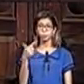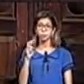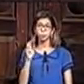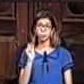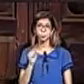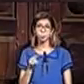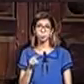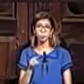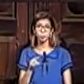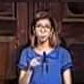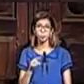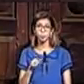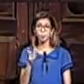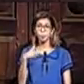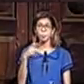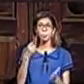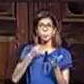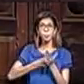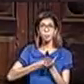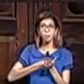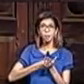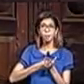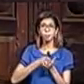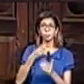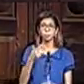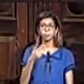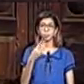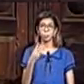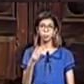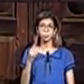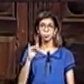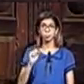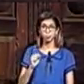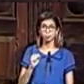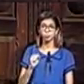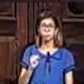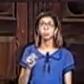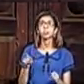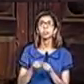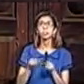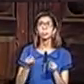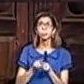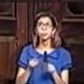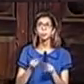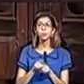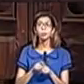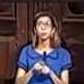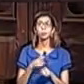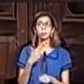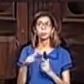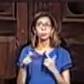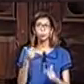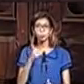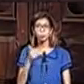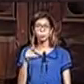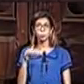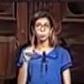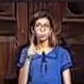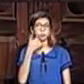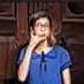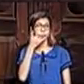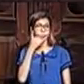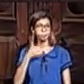225.000. Passagens aéreas, 3.500.000 reais. Imprensa oficial, 11 milhões.